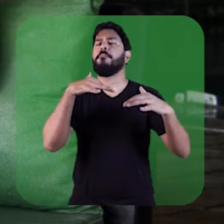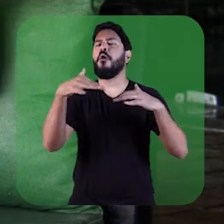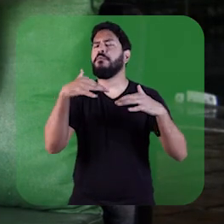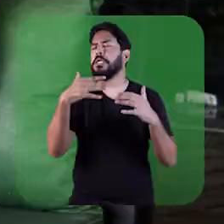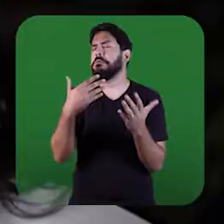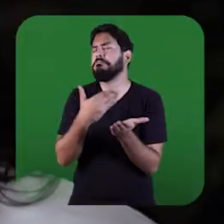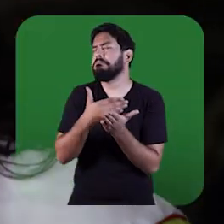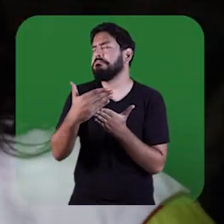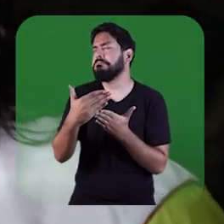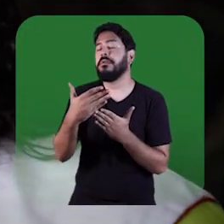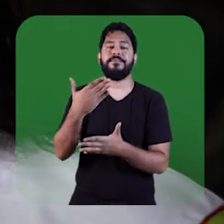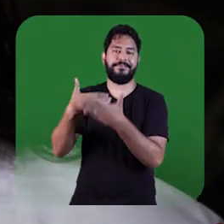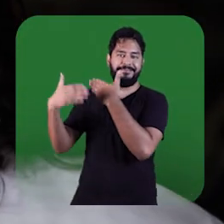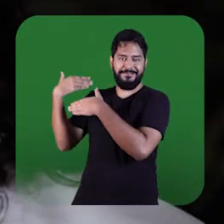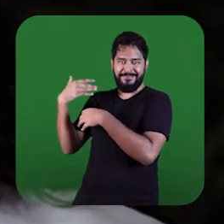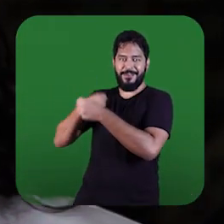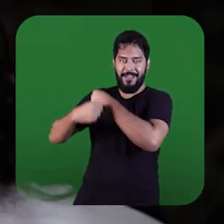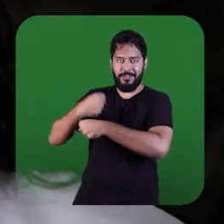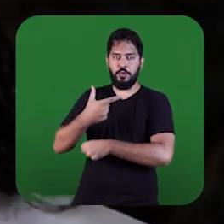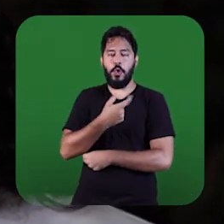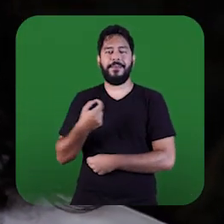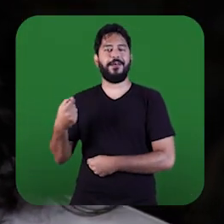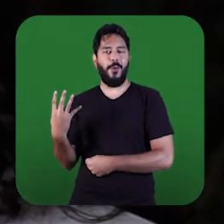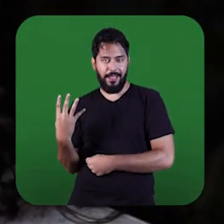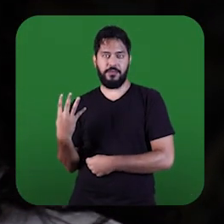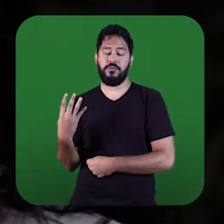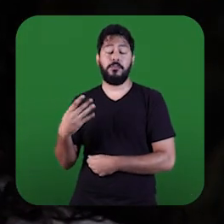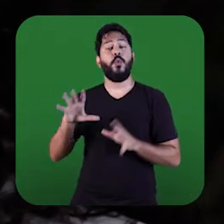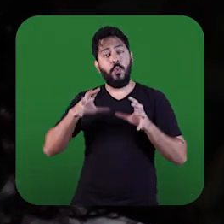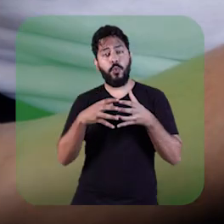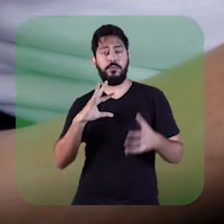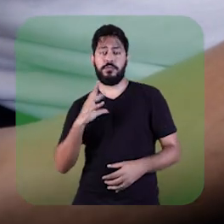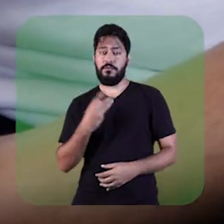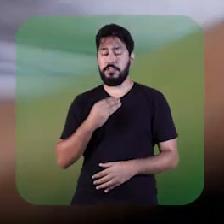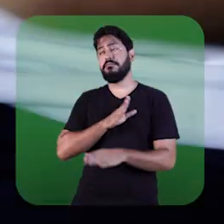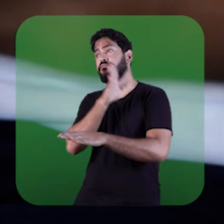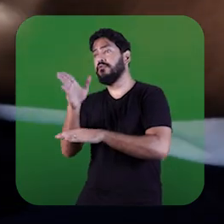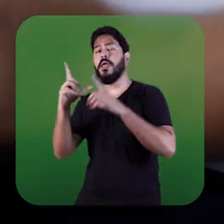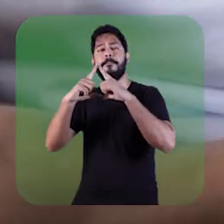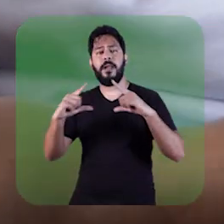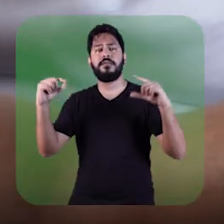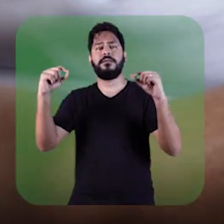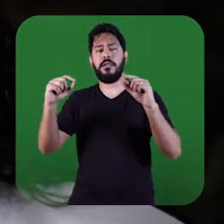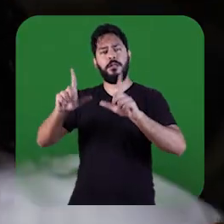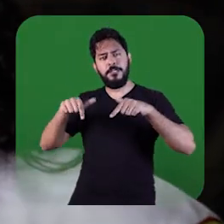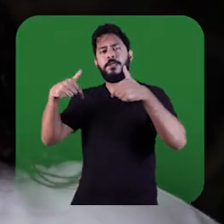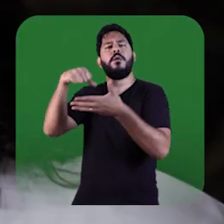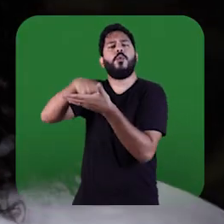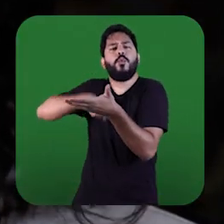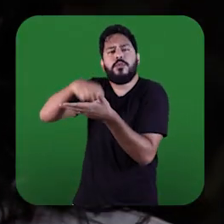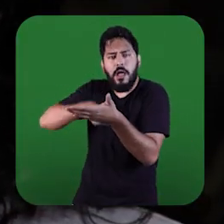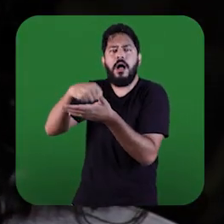em 2004, quando um grupo de travestis e transexuais foram a Brasília, né, em prol da